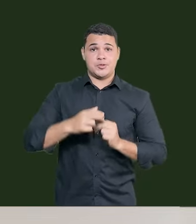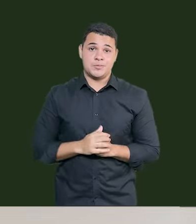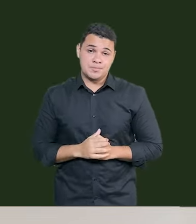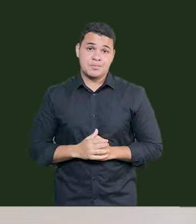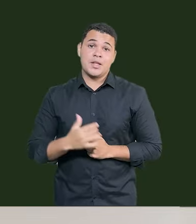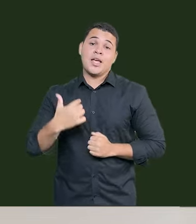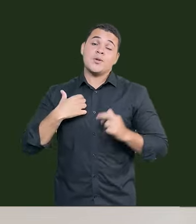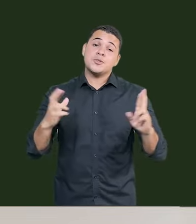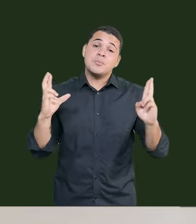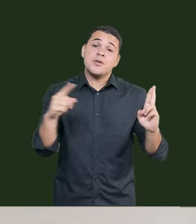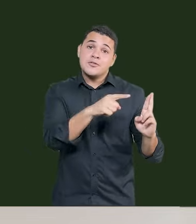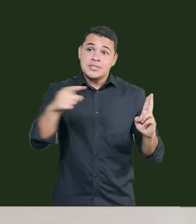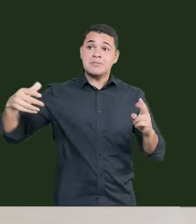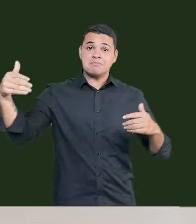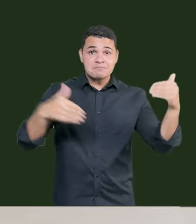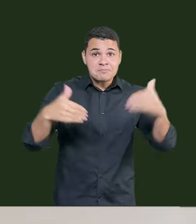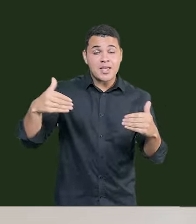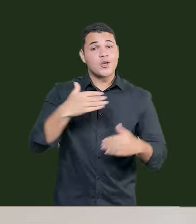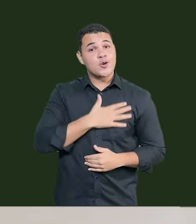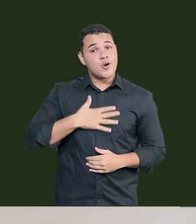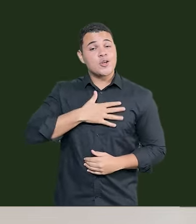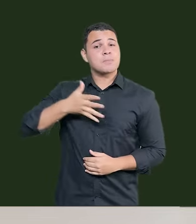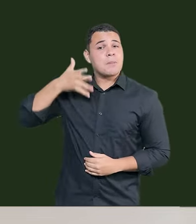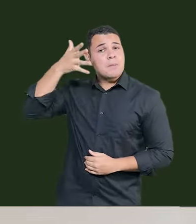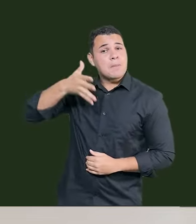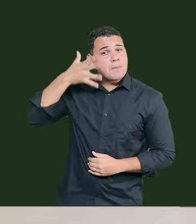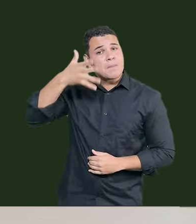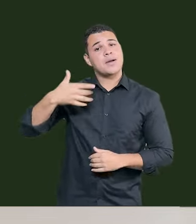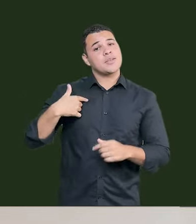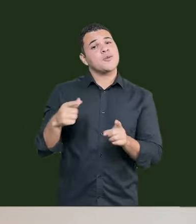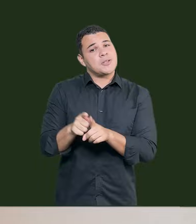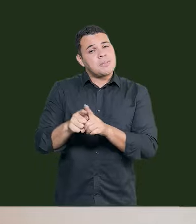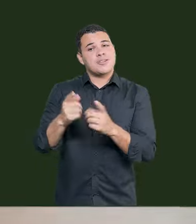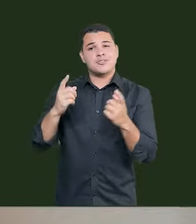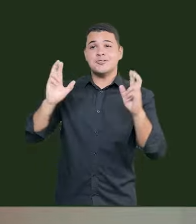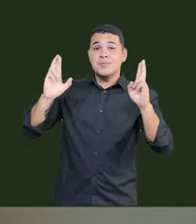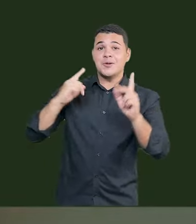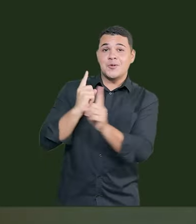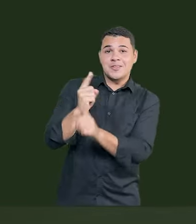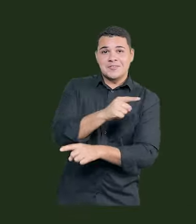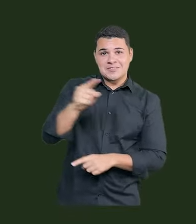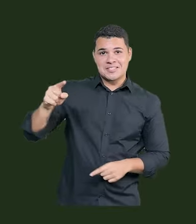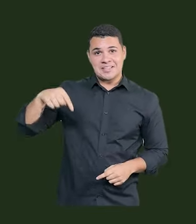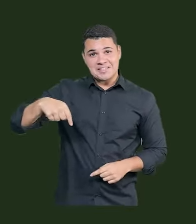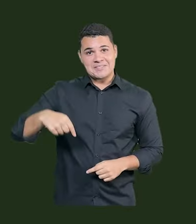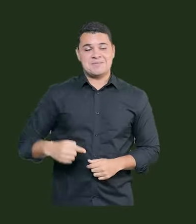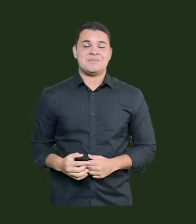Desejo um bom web seminário para todos nós e contamos com a participação de vocês.